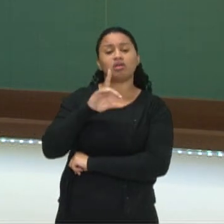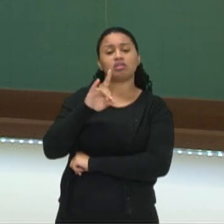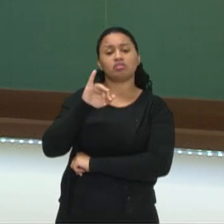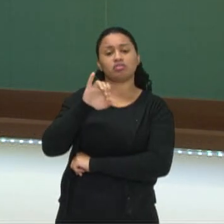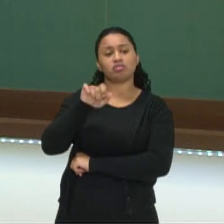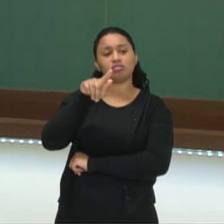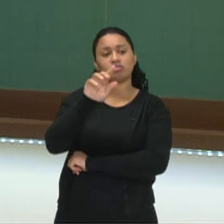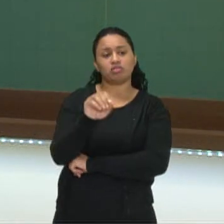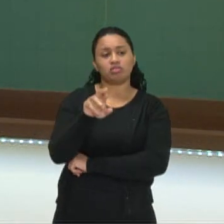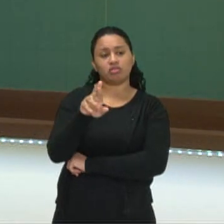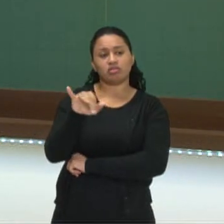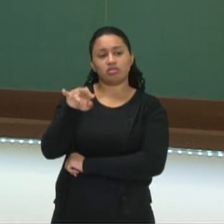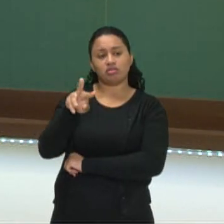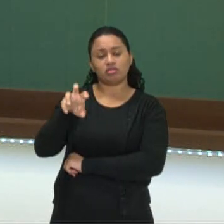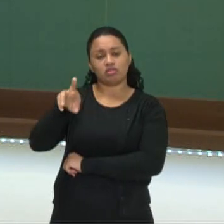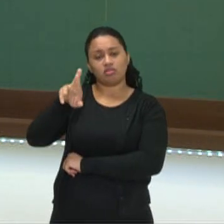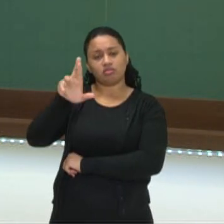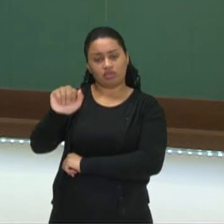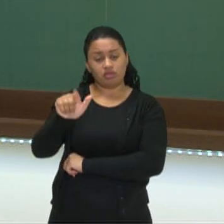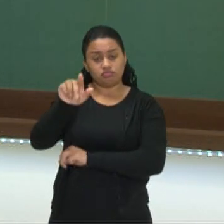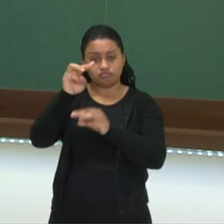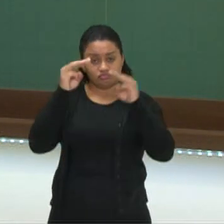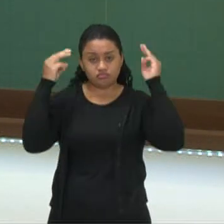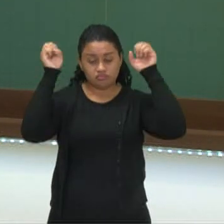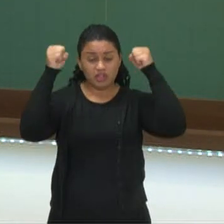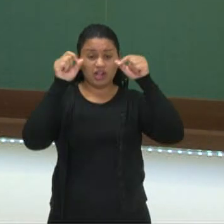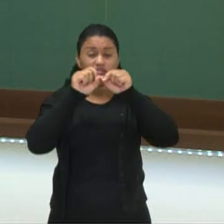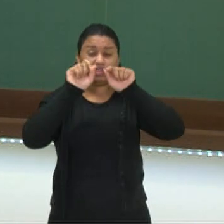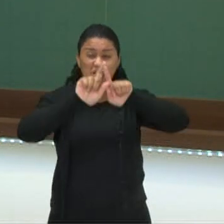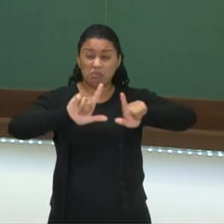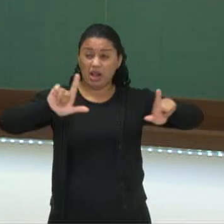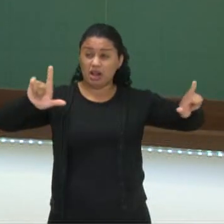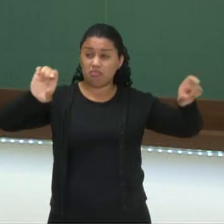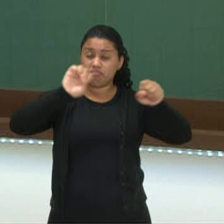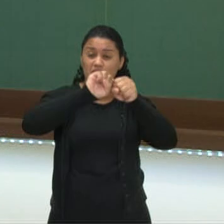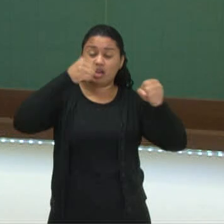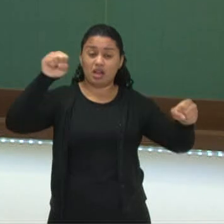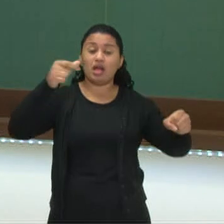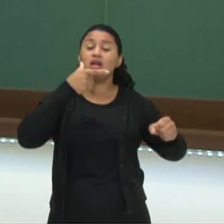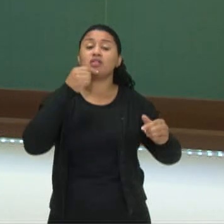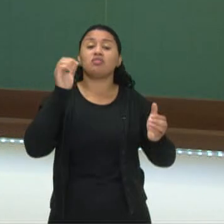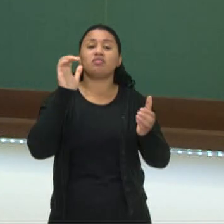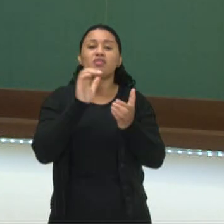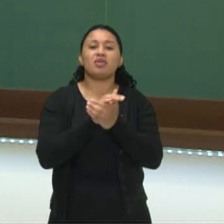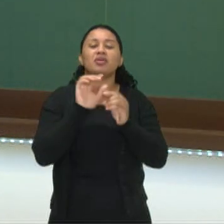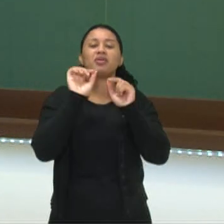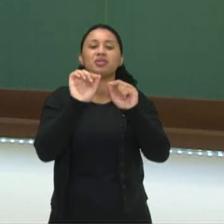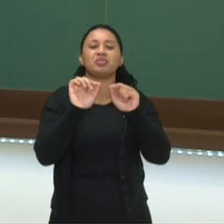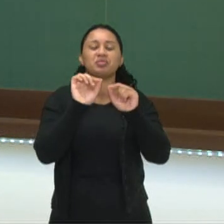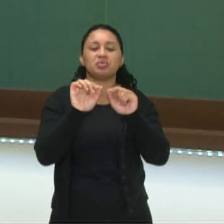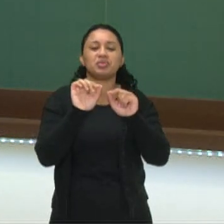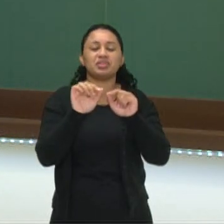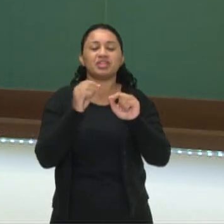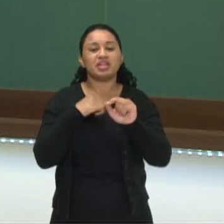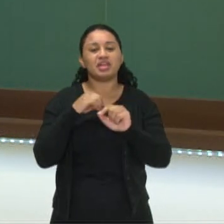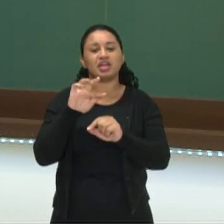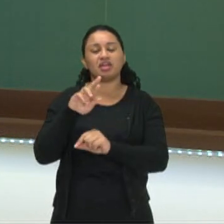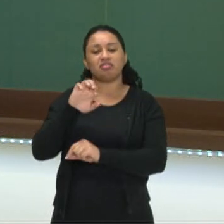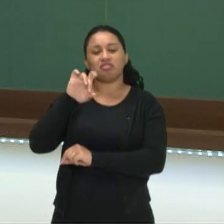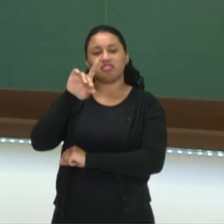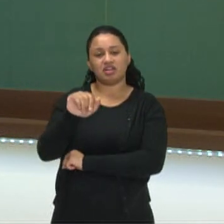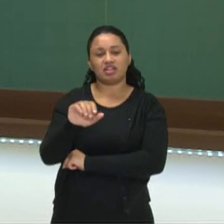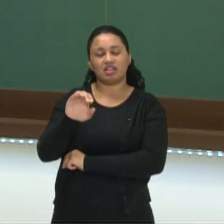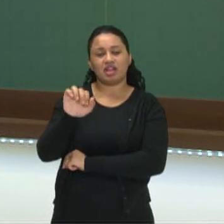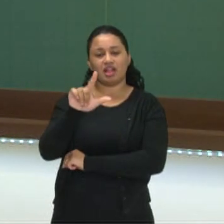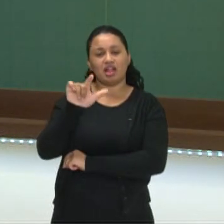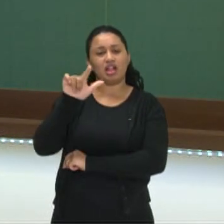pintor mexicano que fazia grandes murais. Ele foi esposo da Frida Kahlo, que é muito conhecido da gente. E ele está nos Estados Unidos